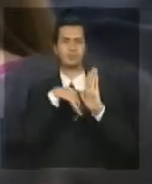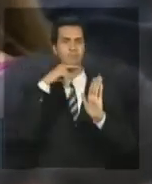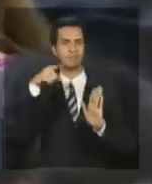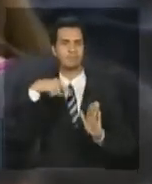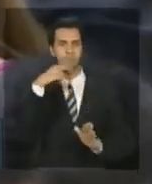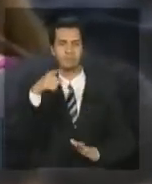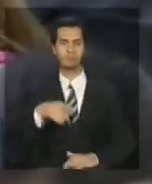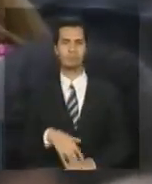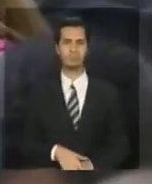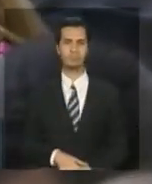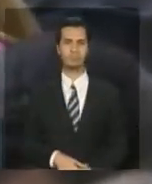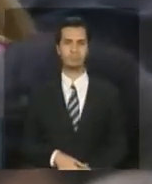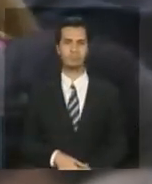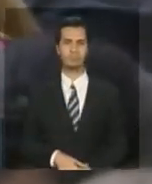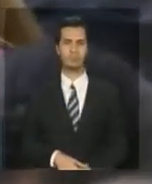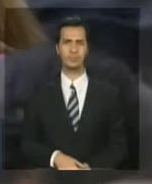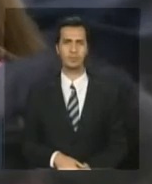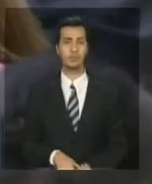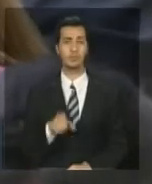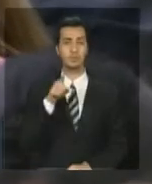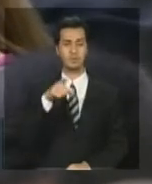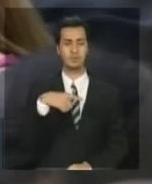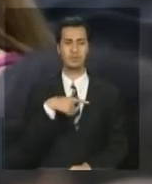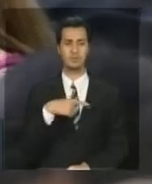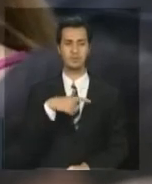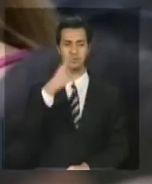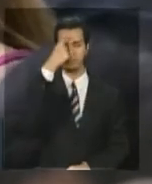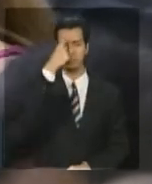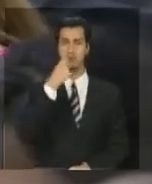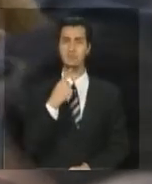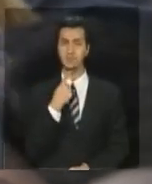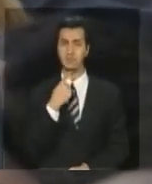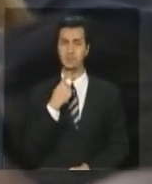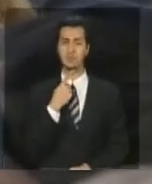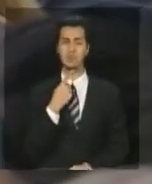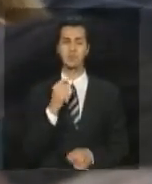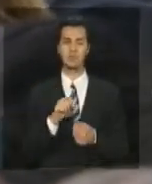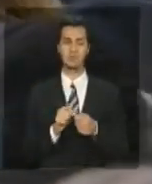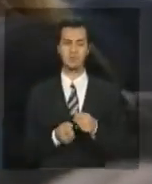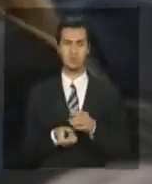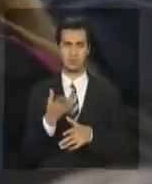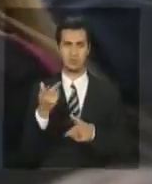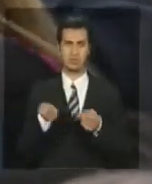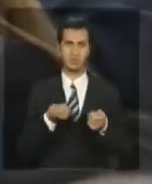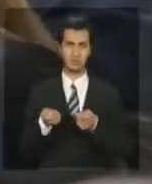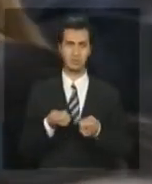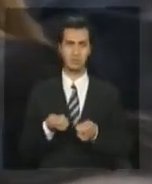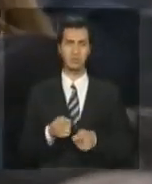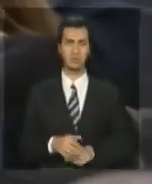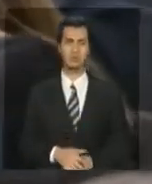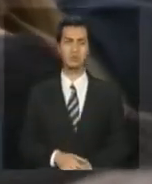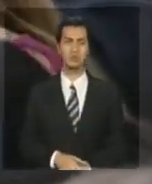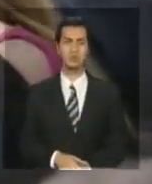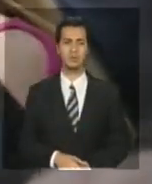E você tem um perfil de execução muito no prazo.